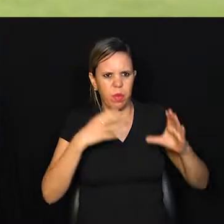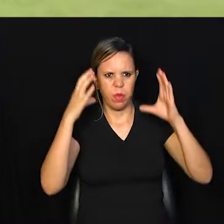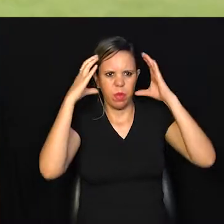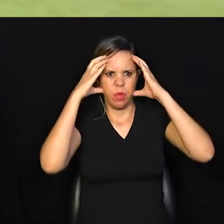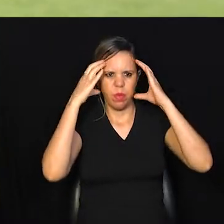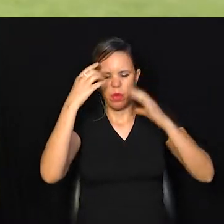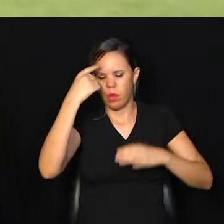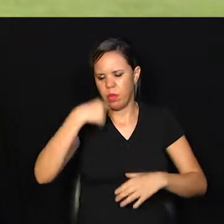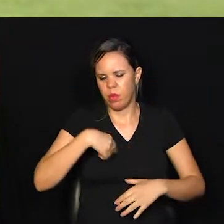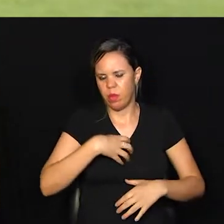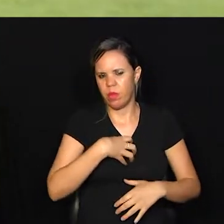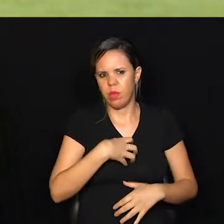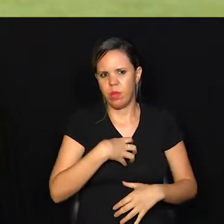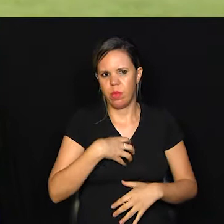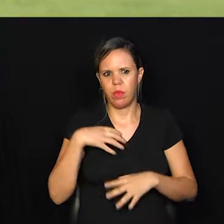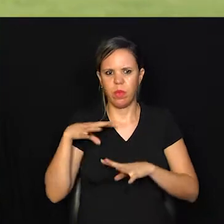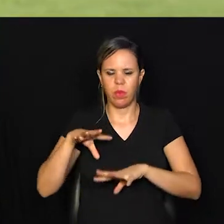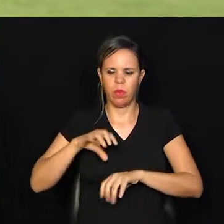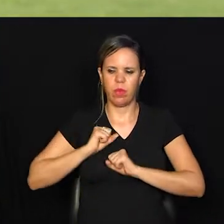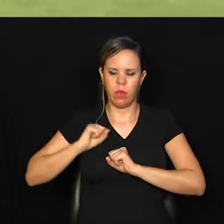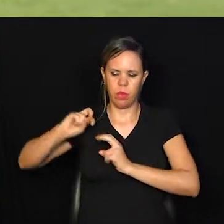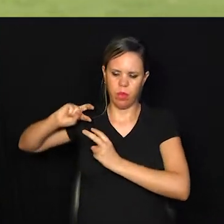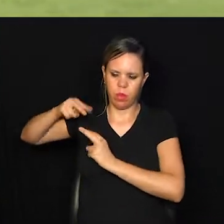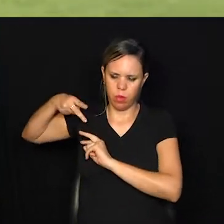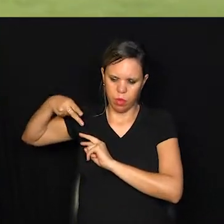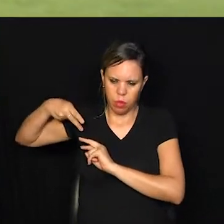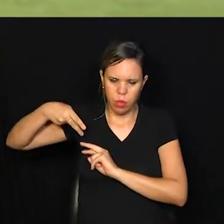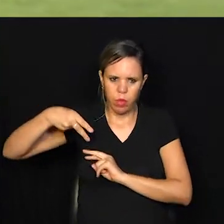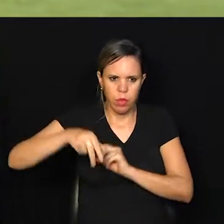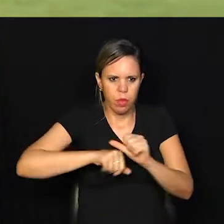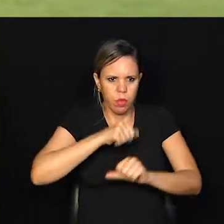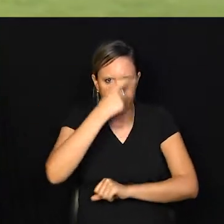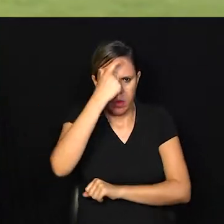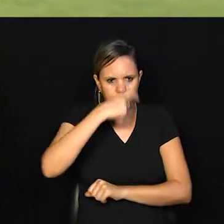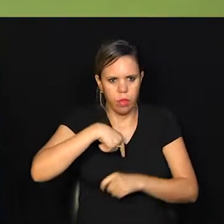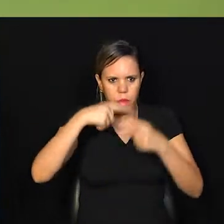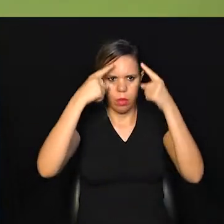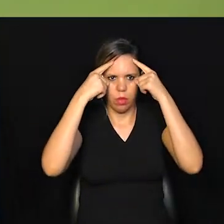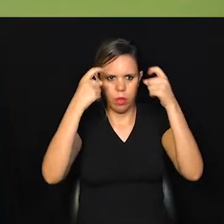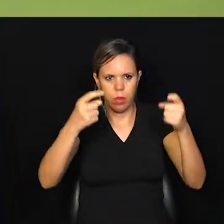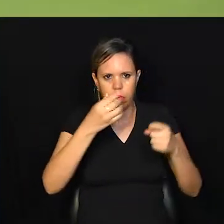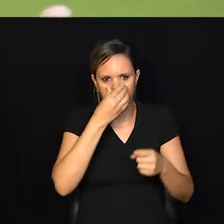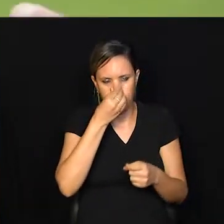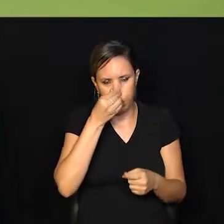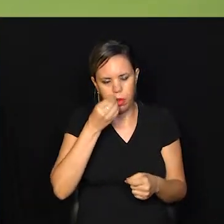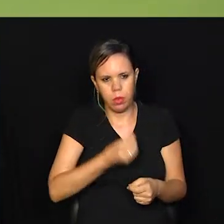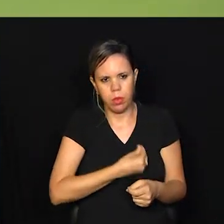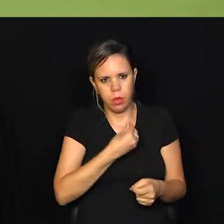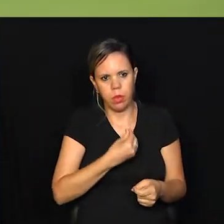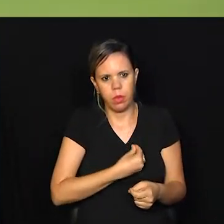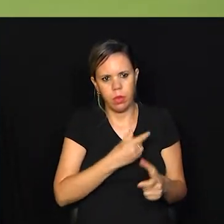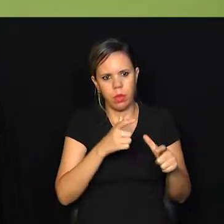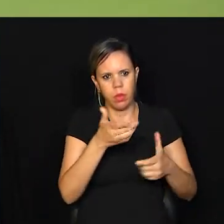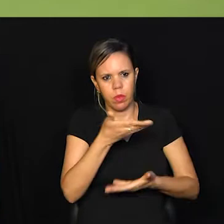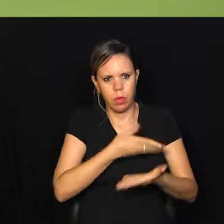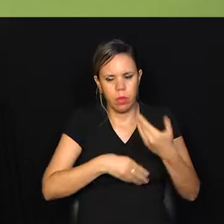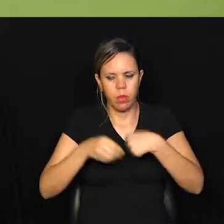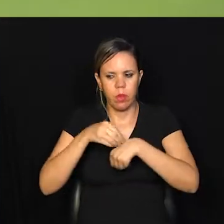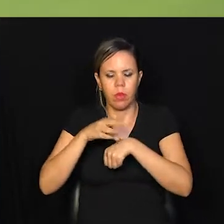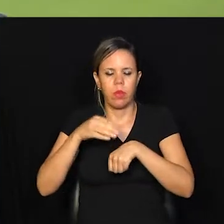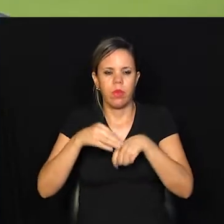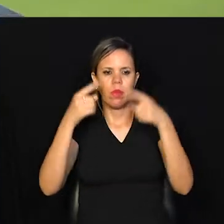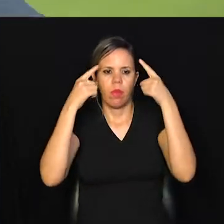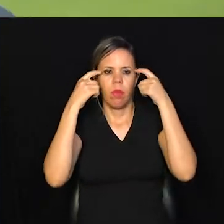a performance, a herança deles genética, transforma eles em pessoas violentas que vivem no meio violento e vão reproduzir a